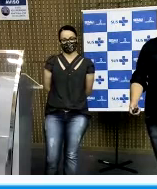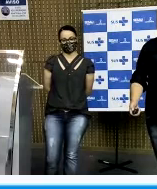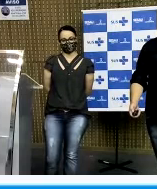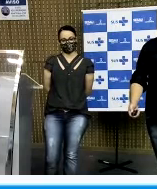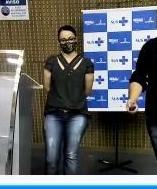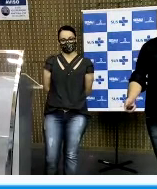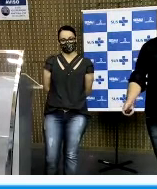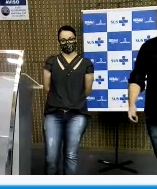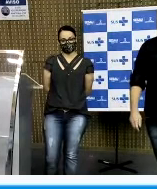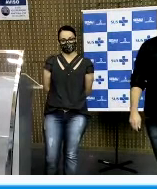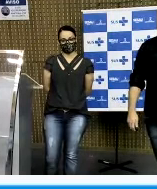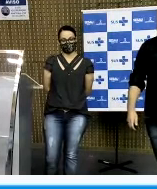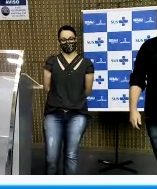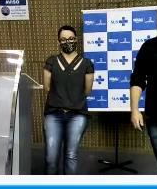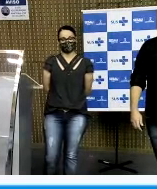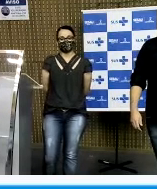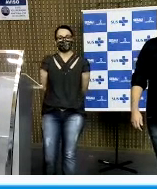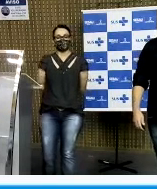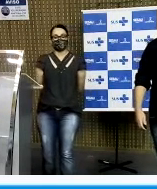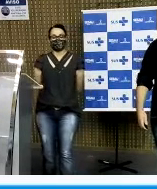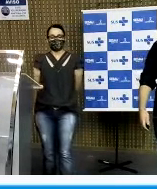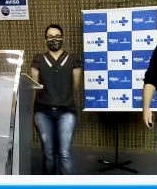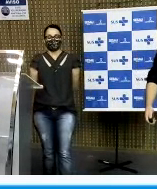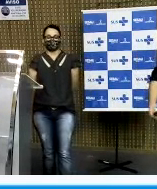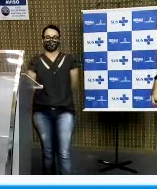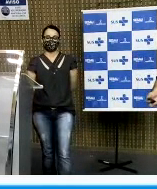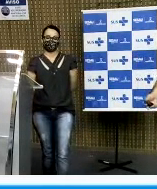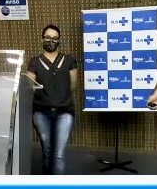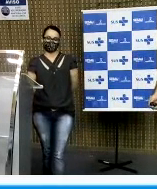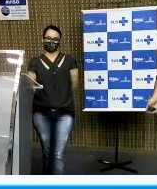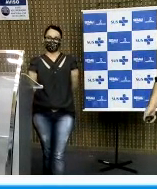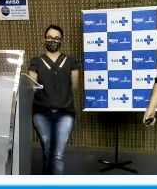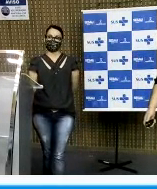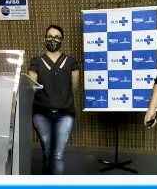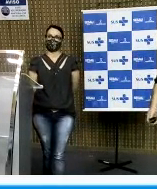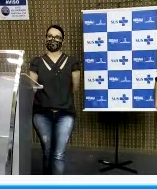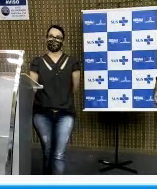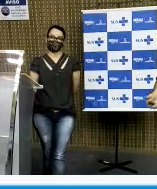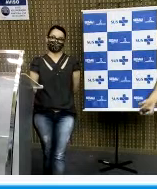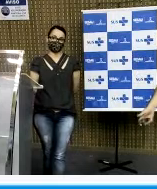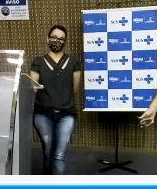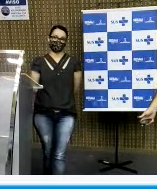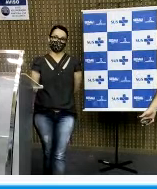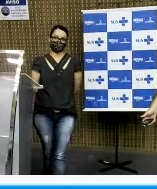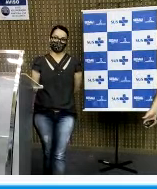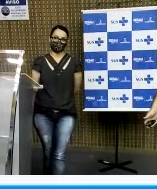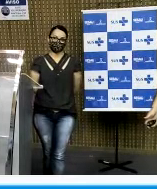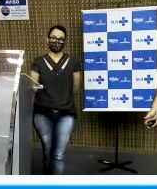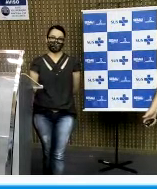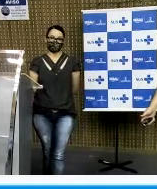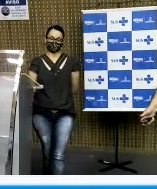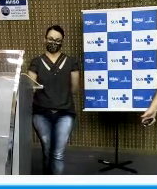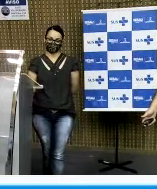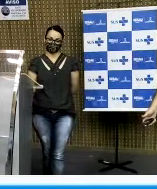garantido. Em relação ao CISREG médico, tá? Foi de minha autoria também fazer essa compilação de